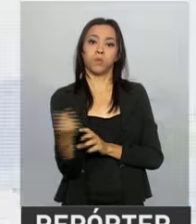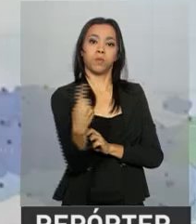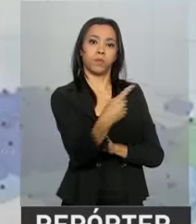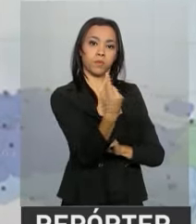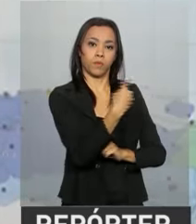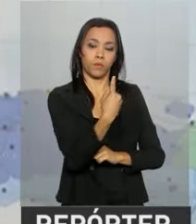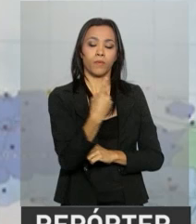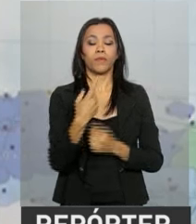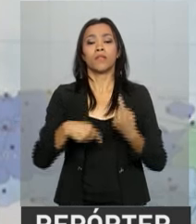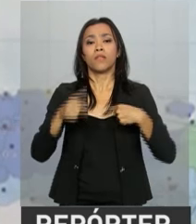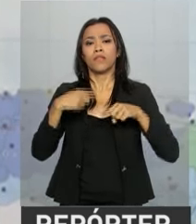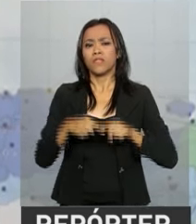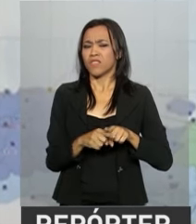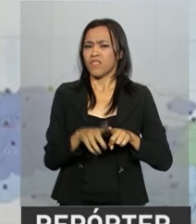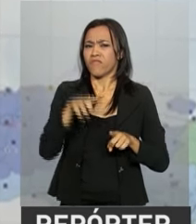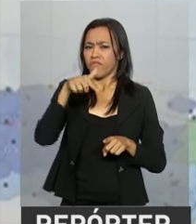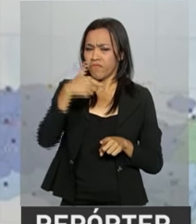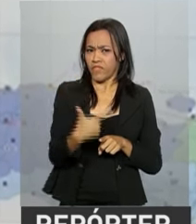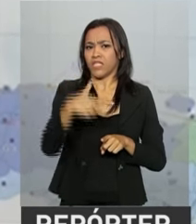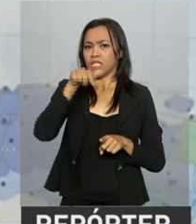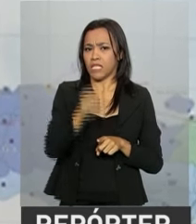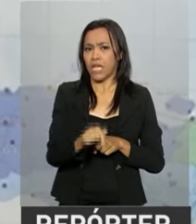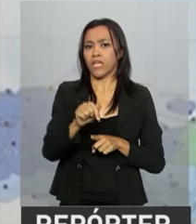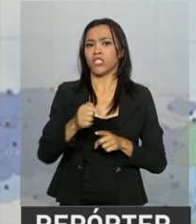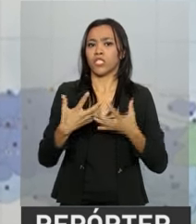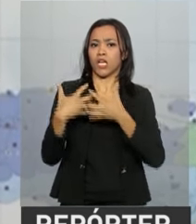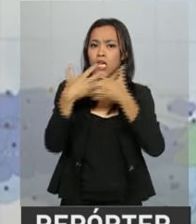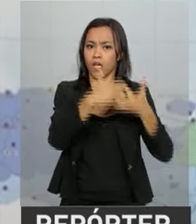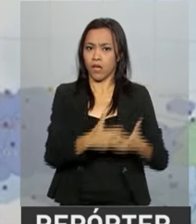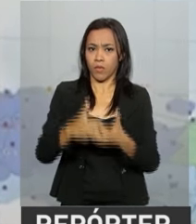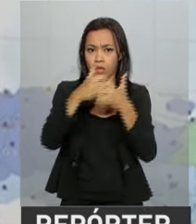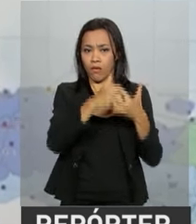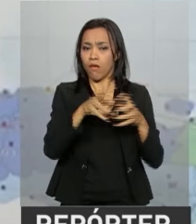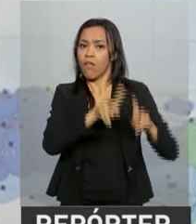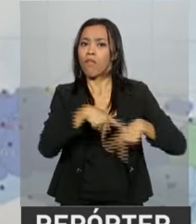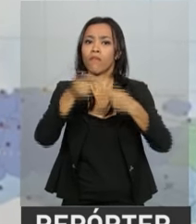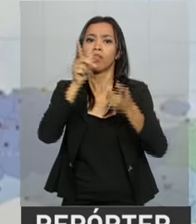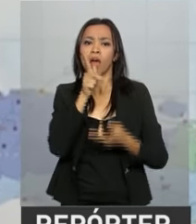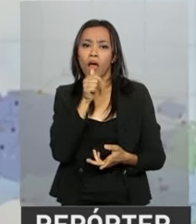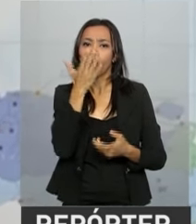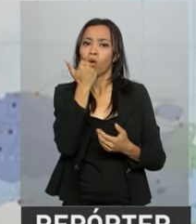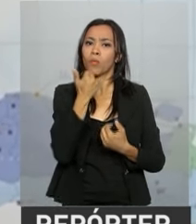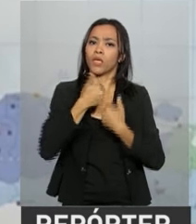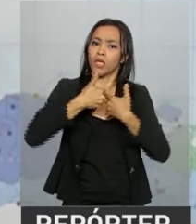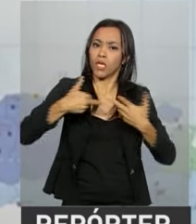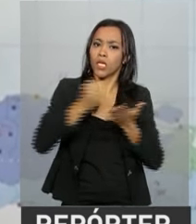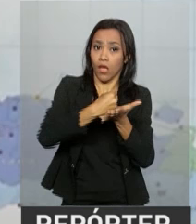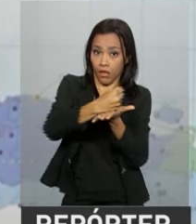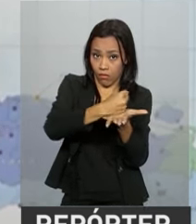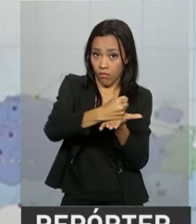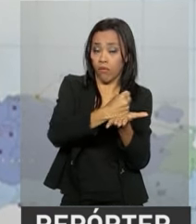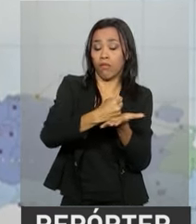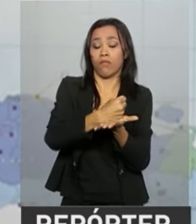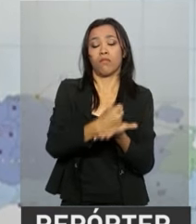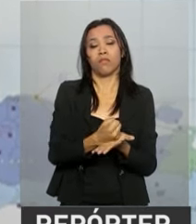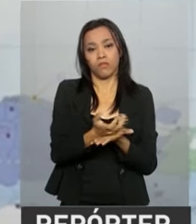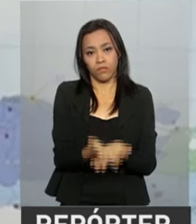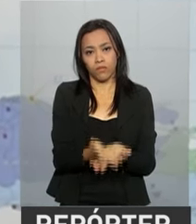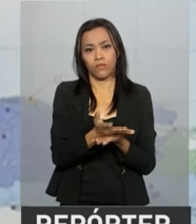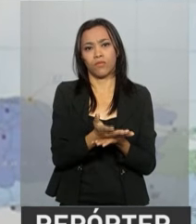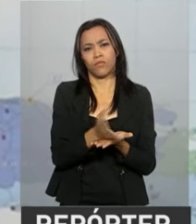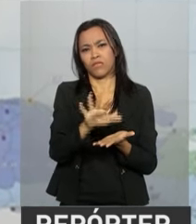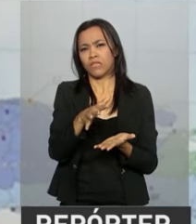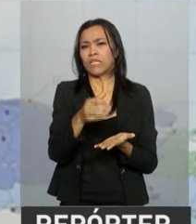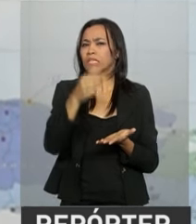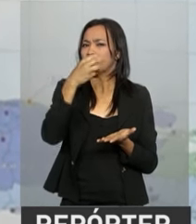Matthew. Cerca de 27 caminhões levando água, alimento e remédios, em torno